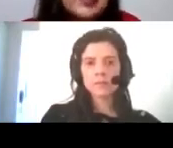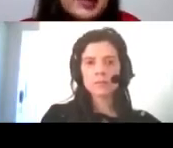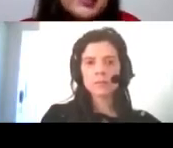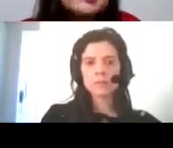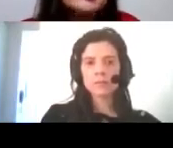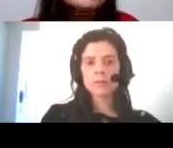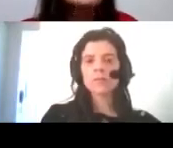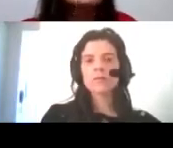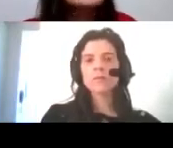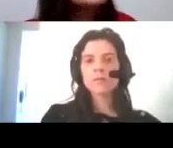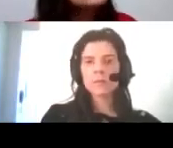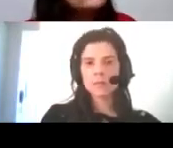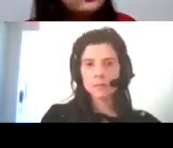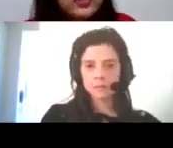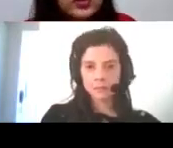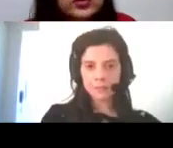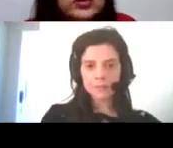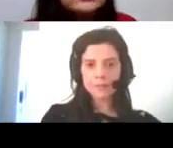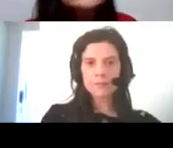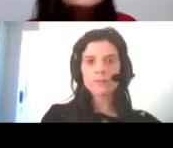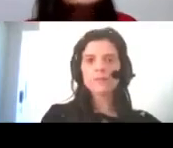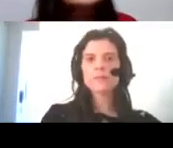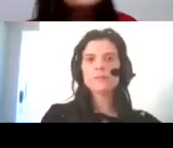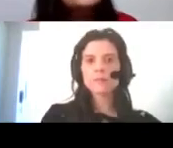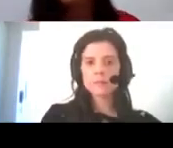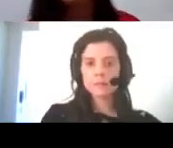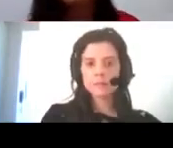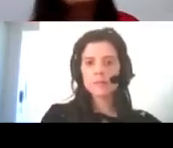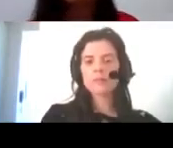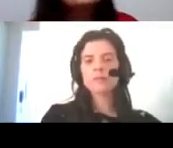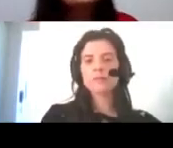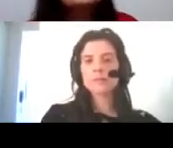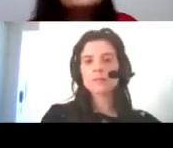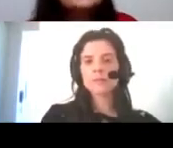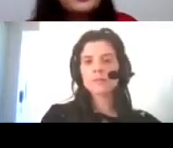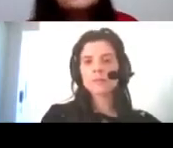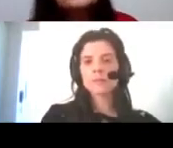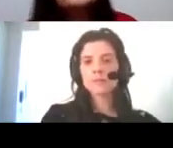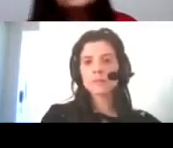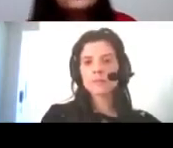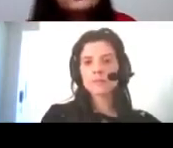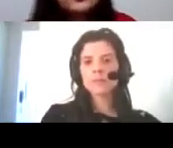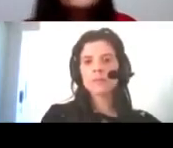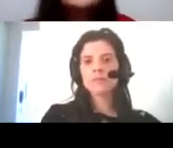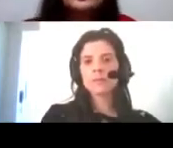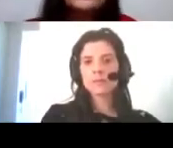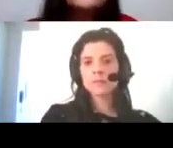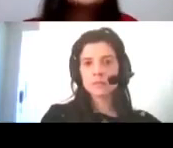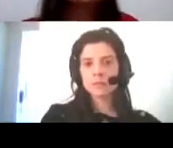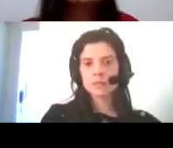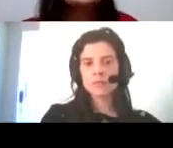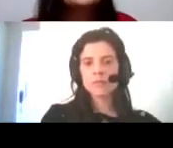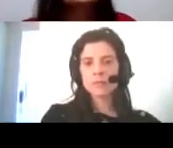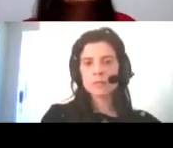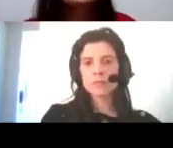você também tenha acesso ao Estatuto do Servidor e também a lei, né, do PCCS de 2011, que eu já